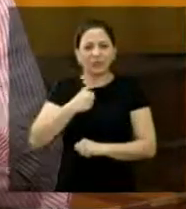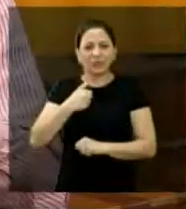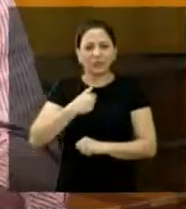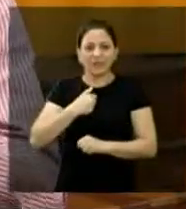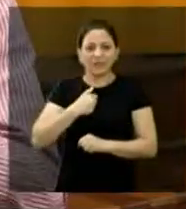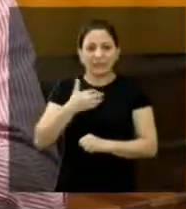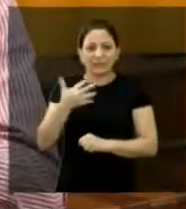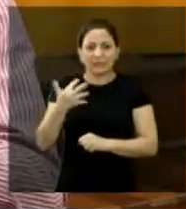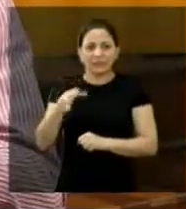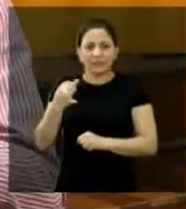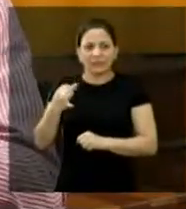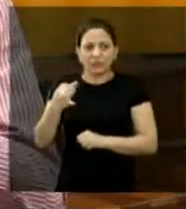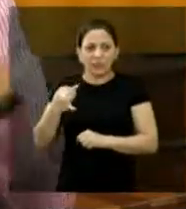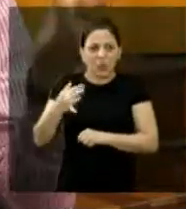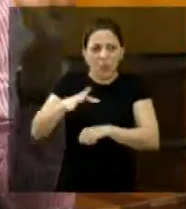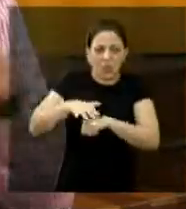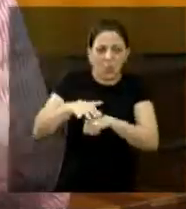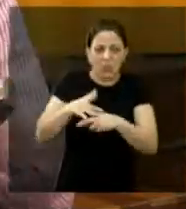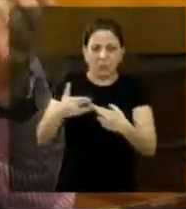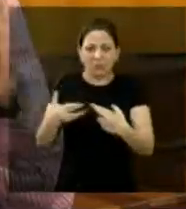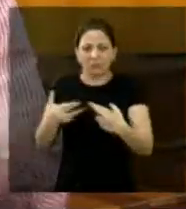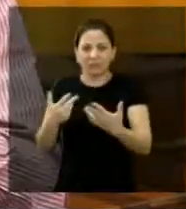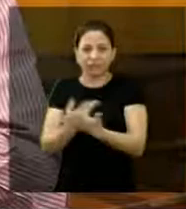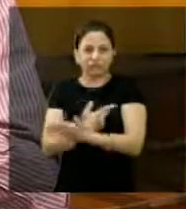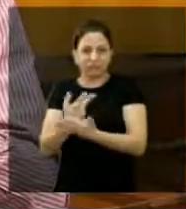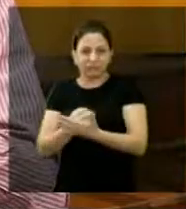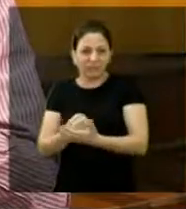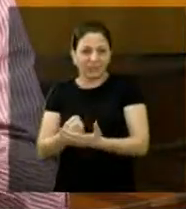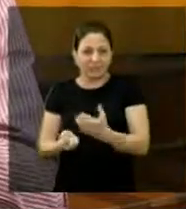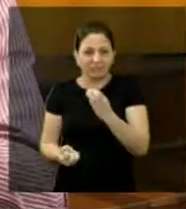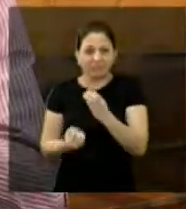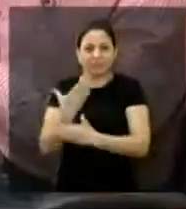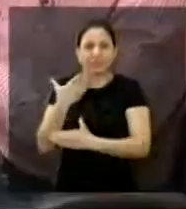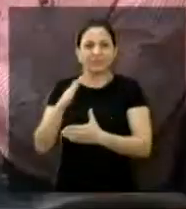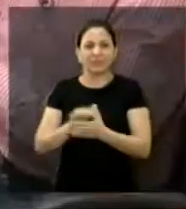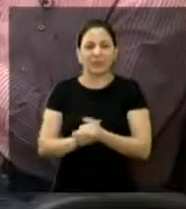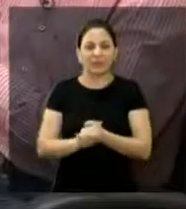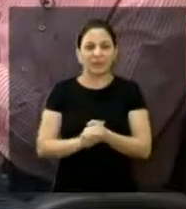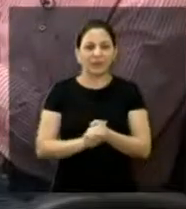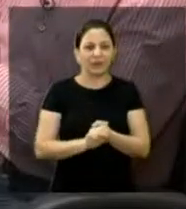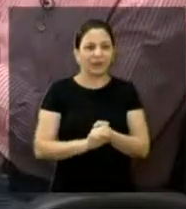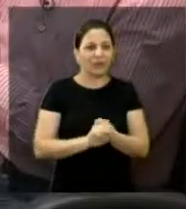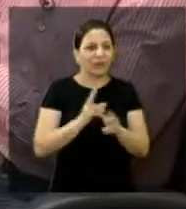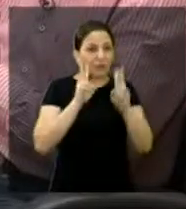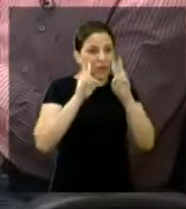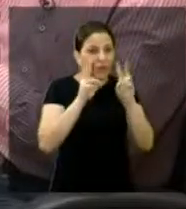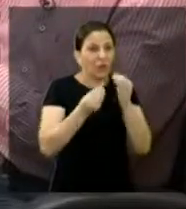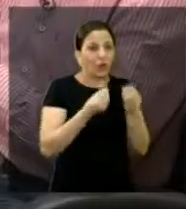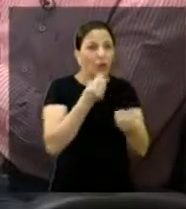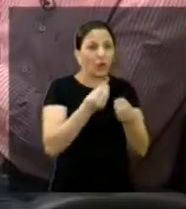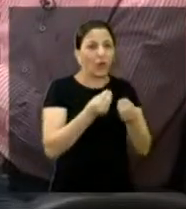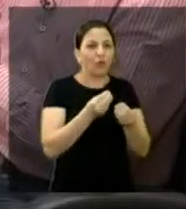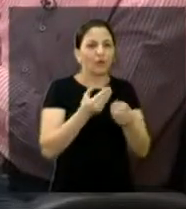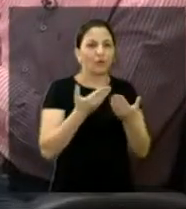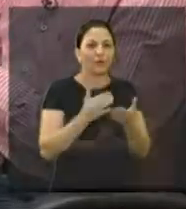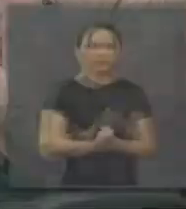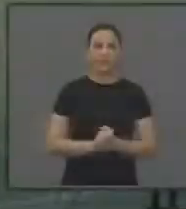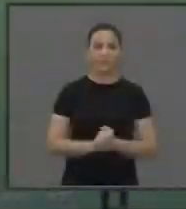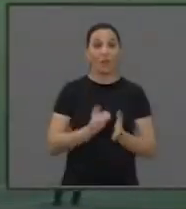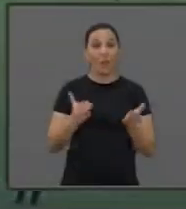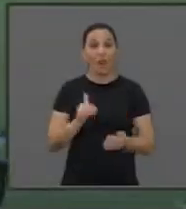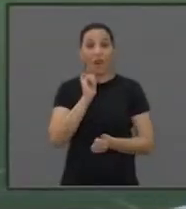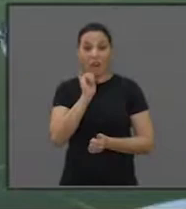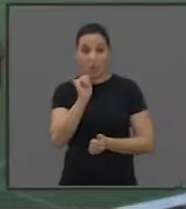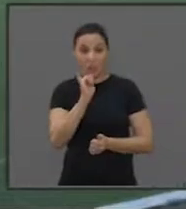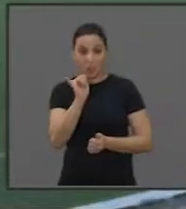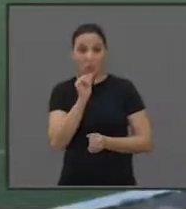piripaque lá. Algum piripaque. E foi aquele mundo de gente correndo para a cabine. Espera um pouquinho, Sérgio. Vamos ver então como é que foi isso? Foi assim, ó. É